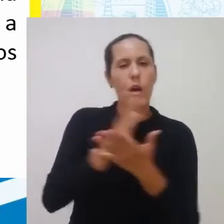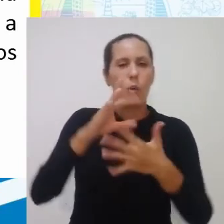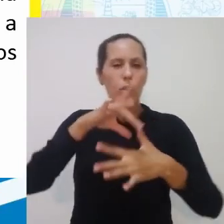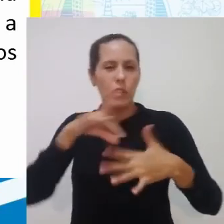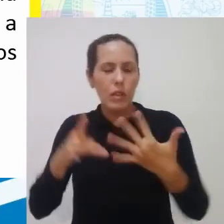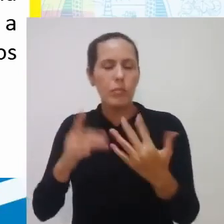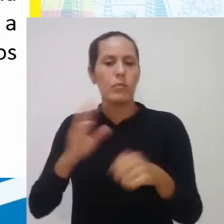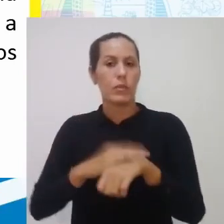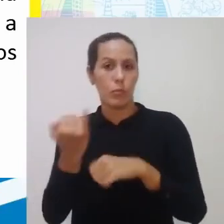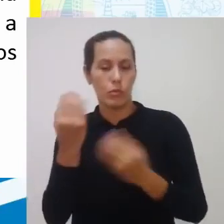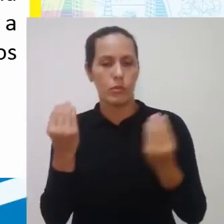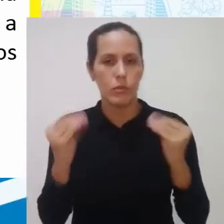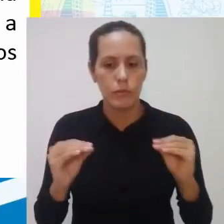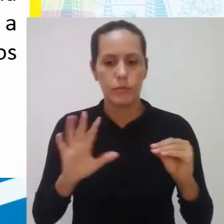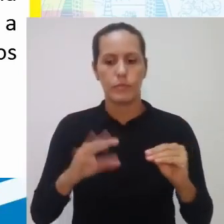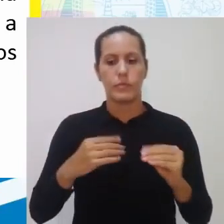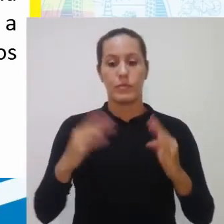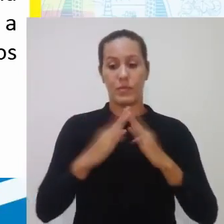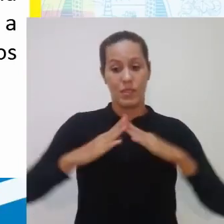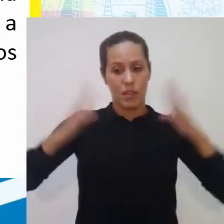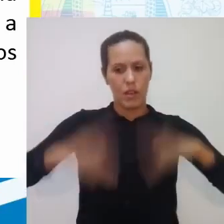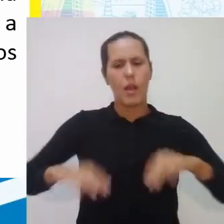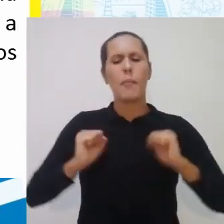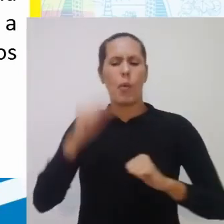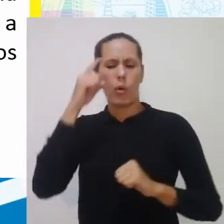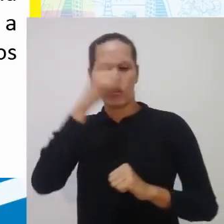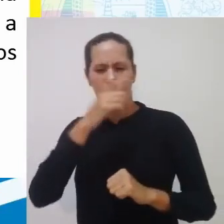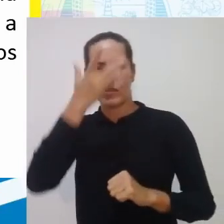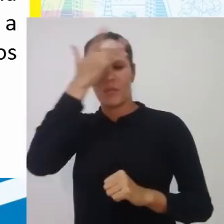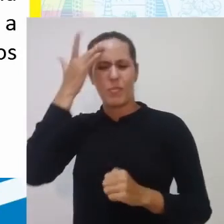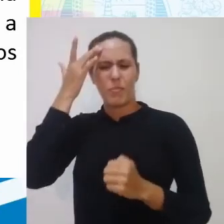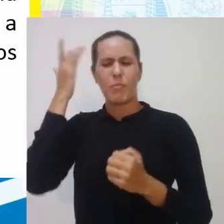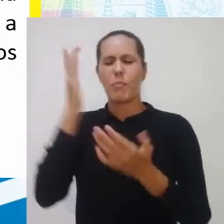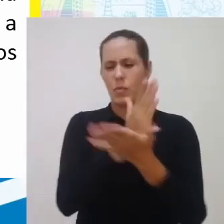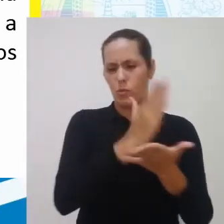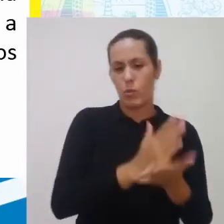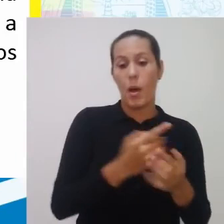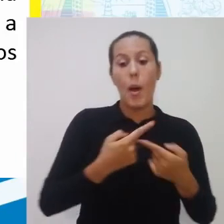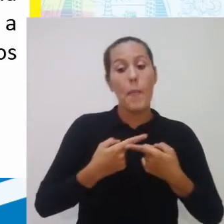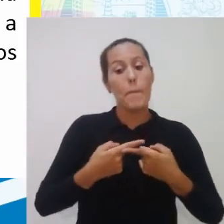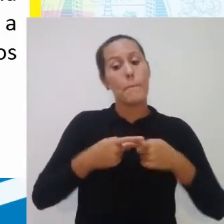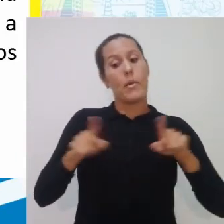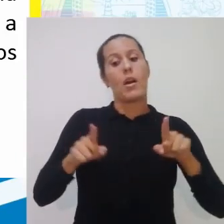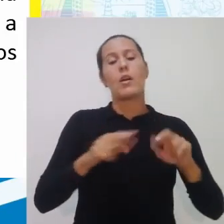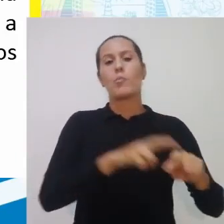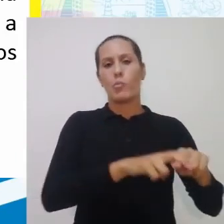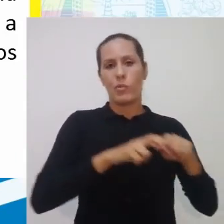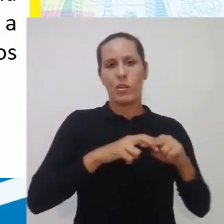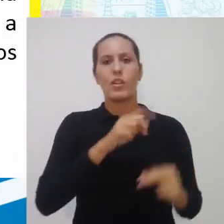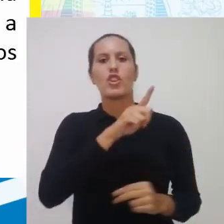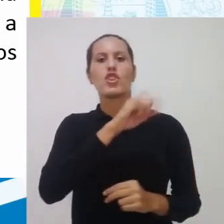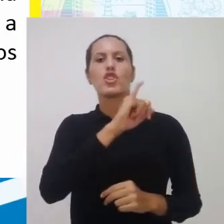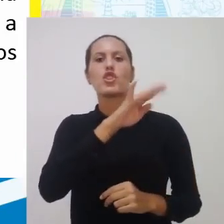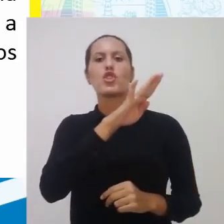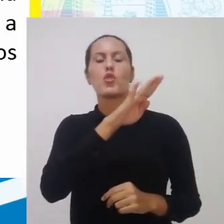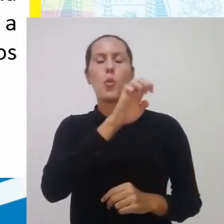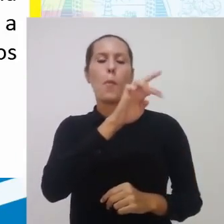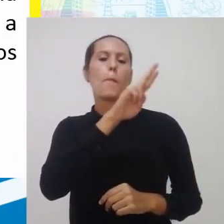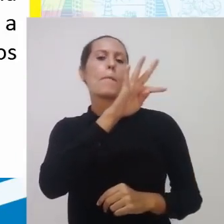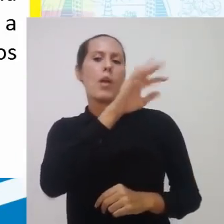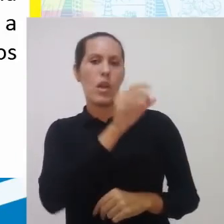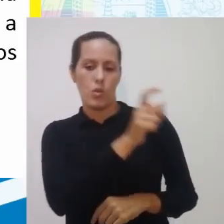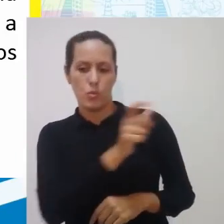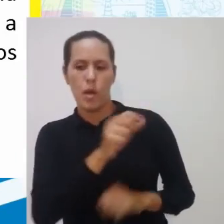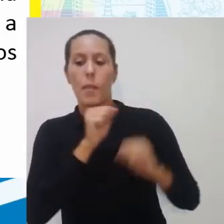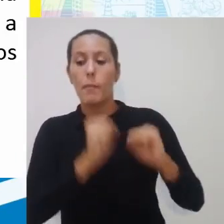Então, observe alguns elementos depois da leitura. Ficar em casa pode ser difícil para as pessoas, mas, de acordo com